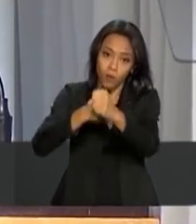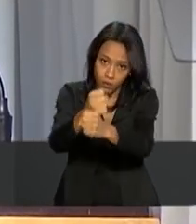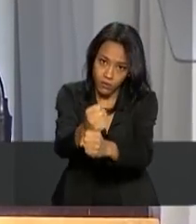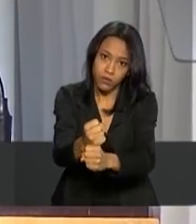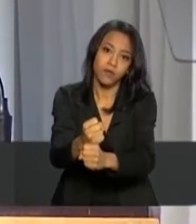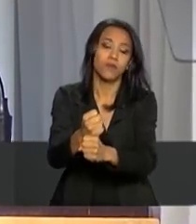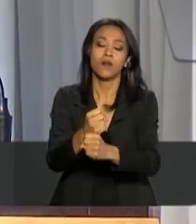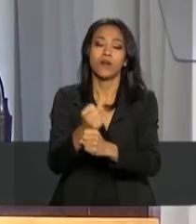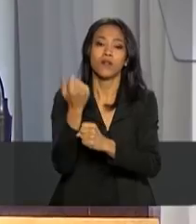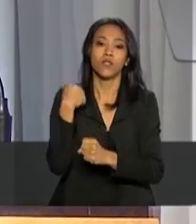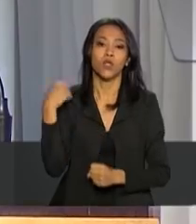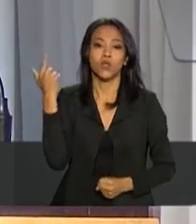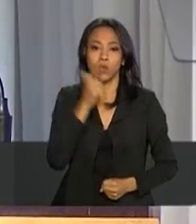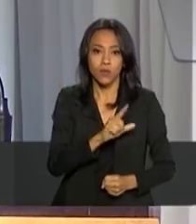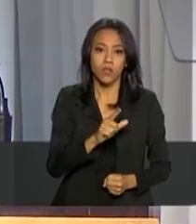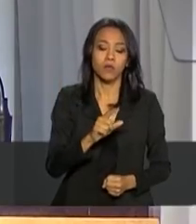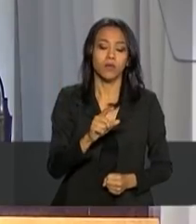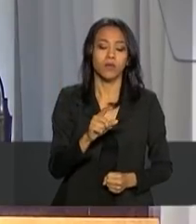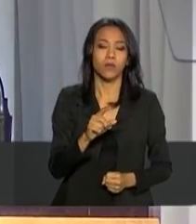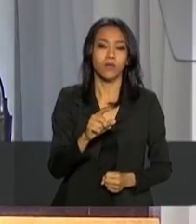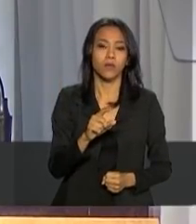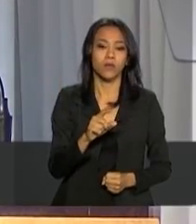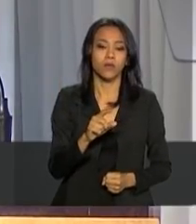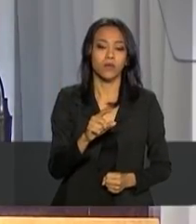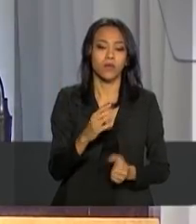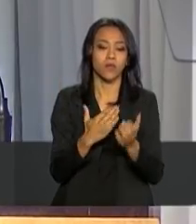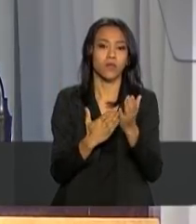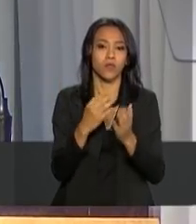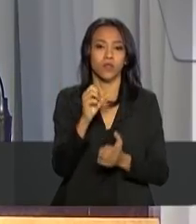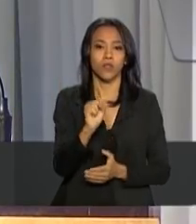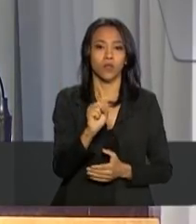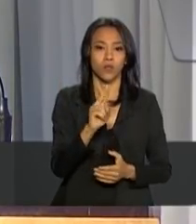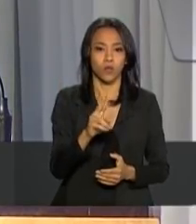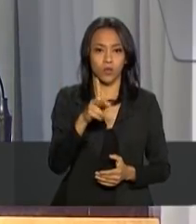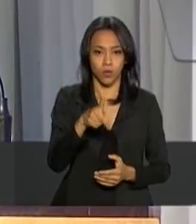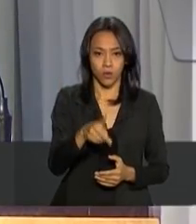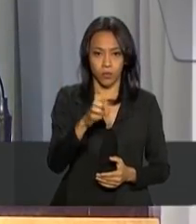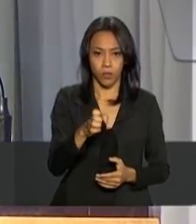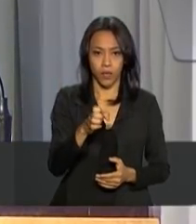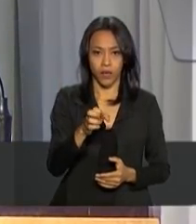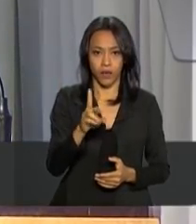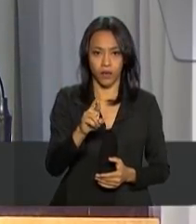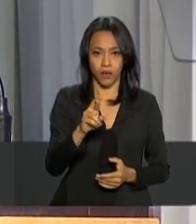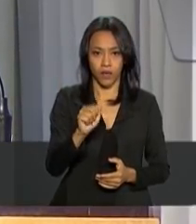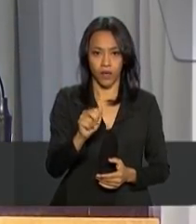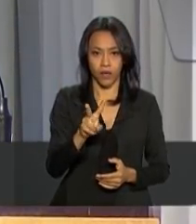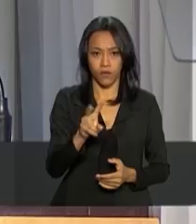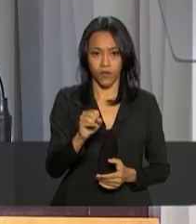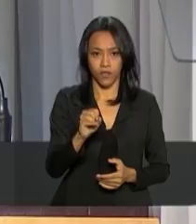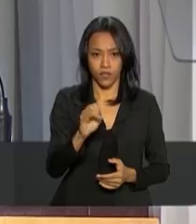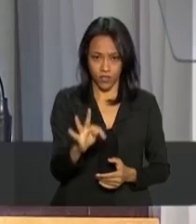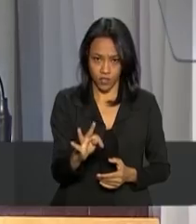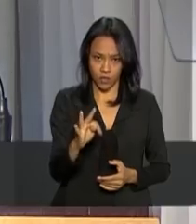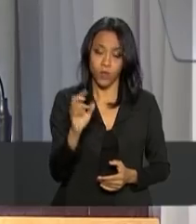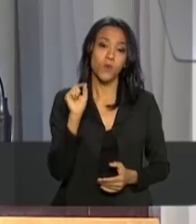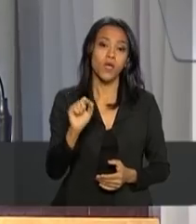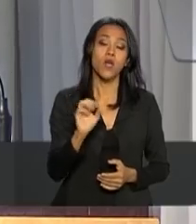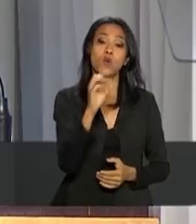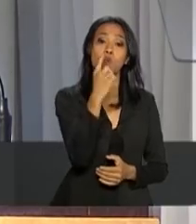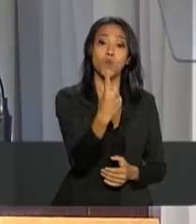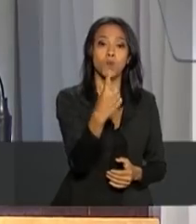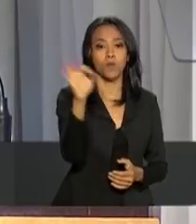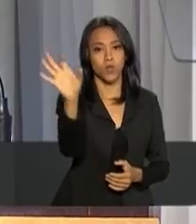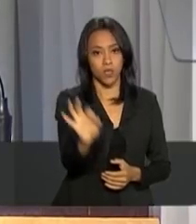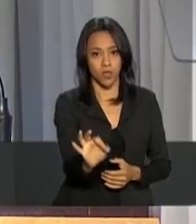nós fomos para um déficit, aliás, para um superávit, de 1%, ou seja, caminhamos